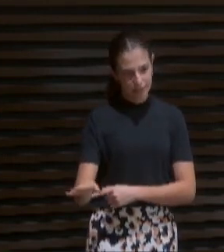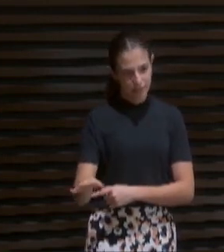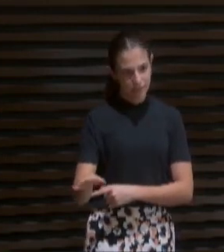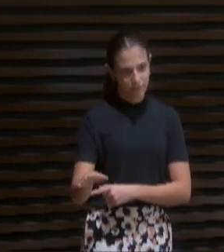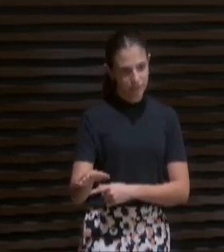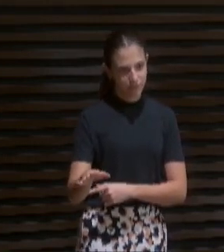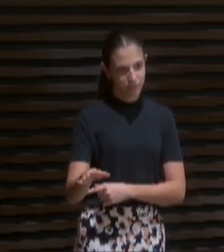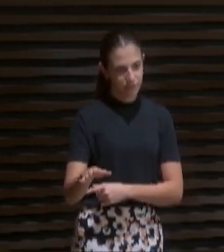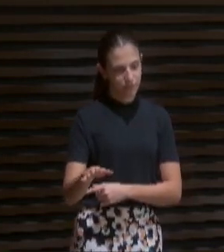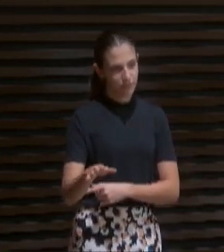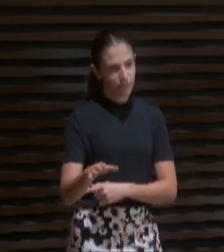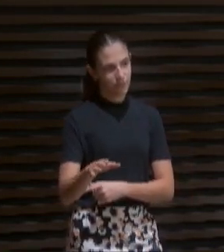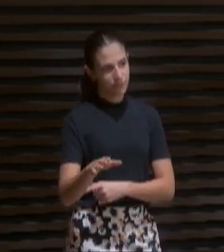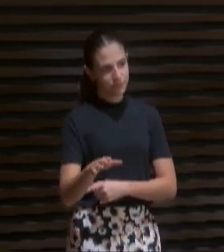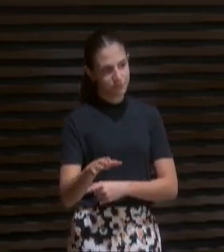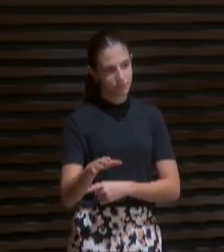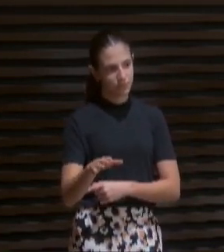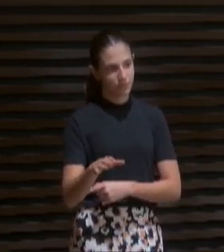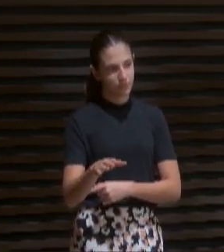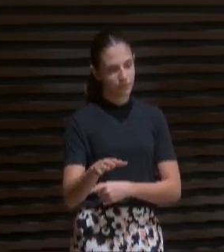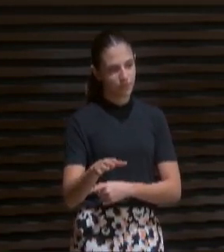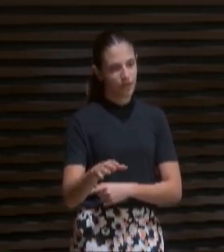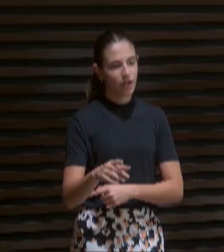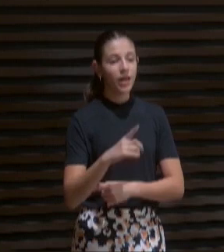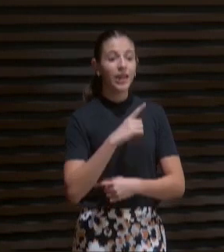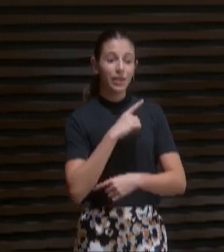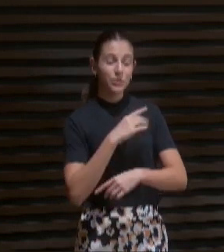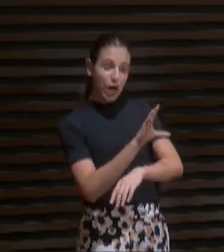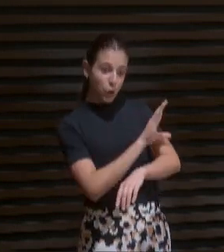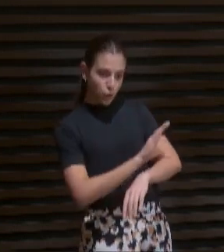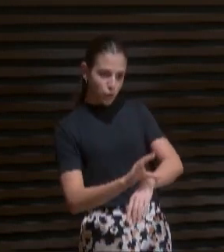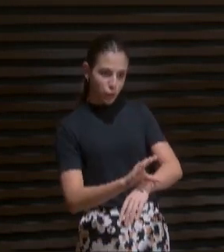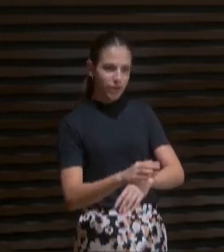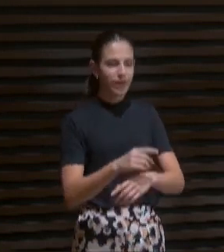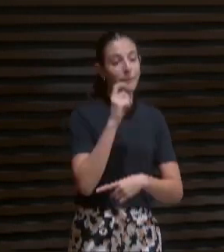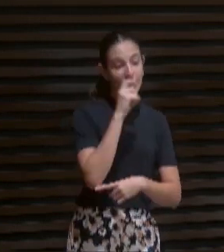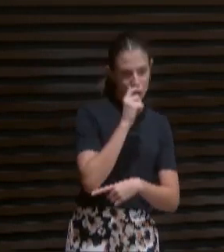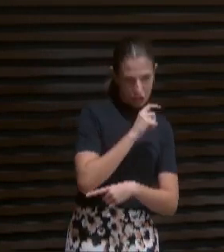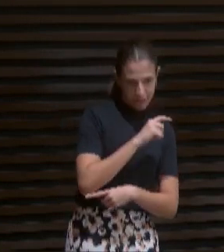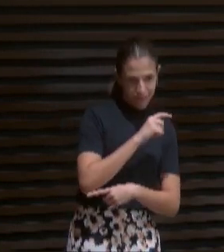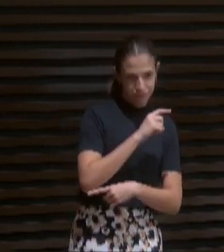são colocadas dentro de uma cultura do engano, da aparência, né?